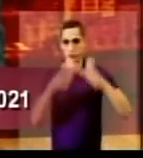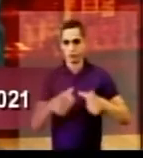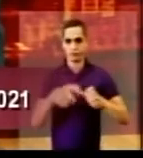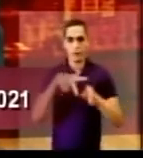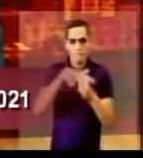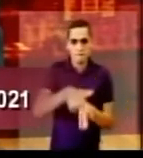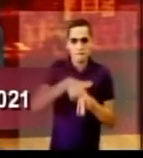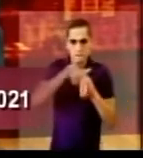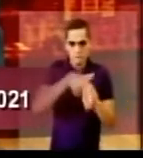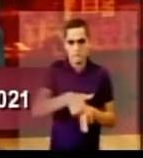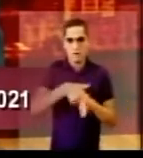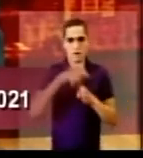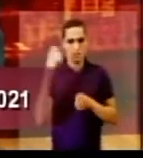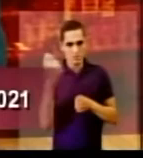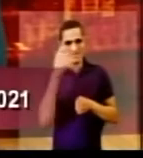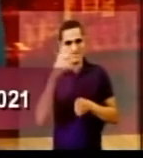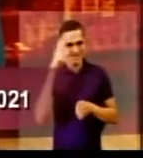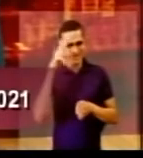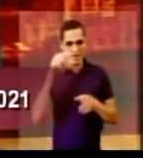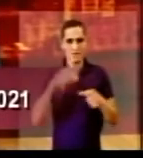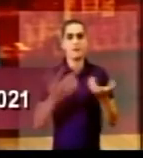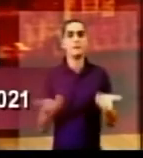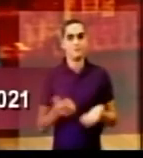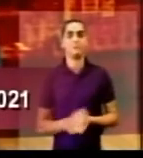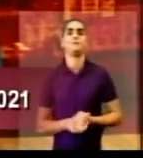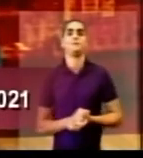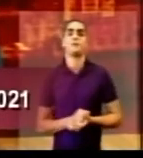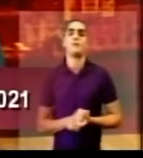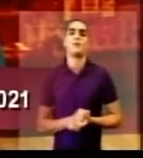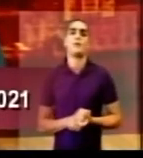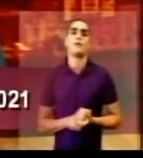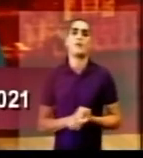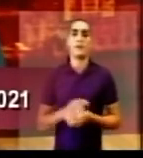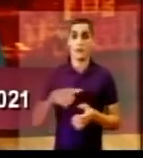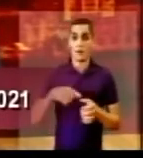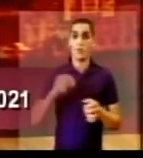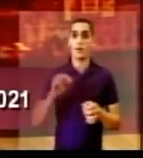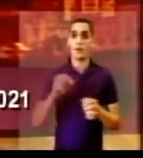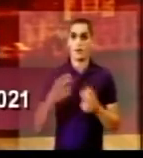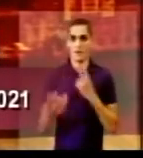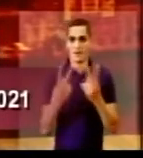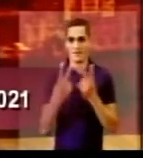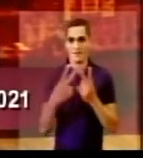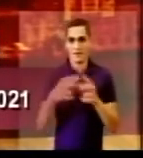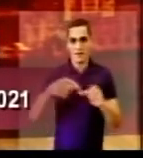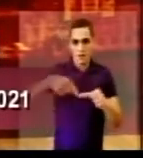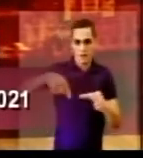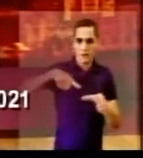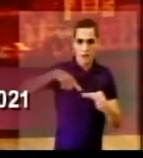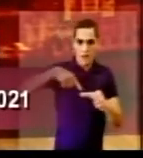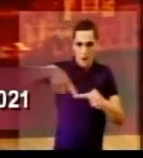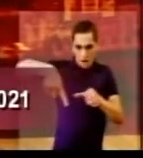é o GER que chama aquela avenida, tem a rotatória para